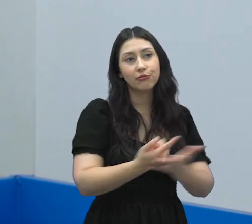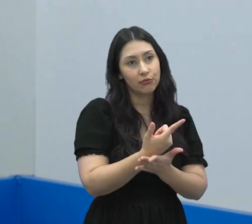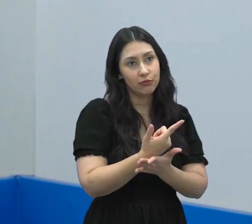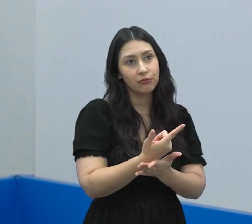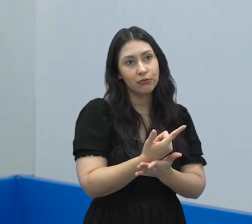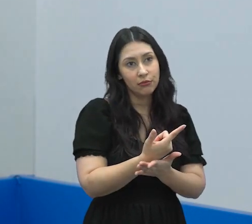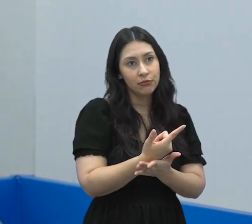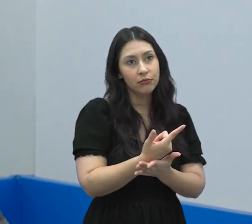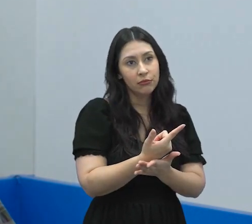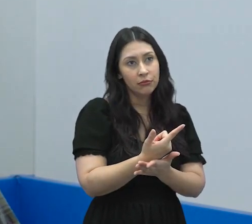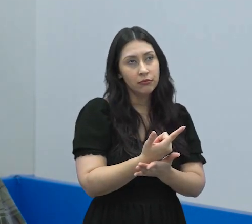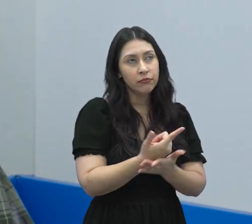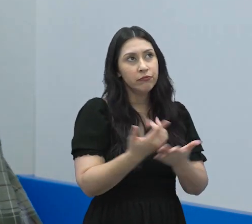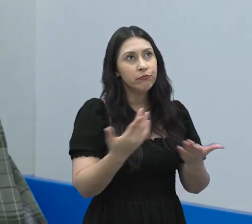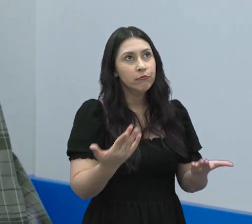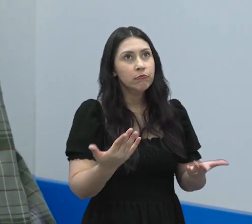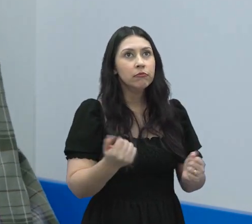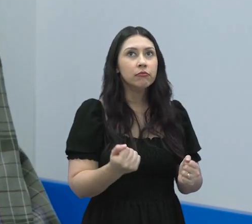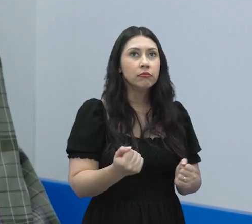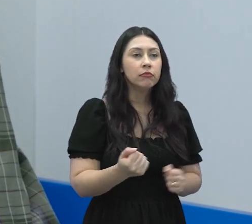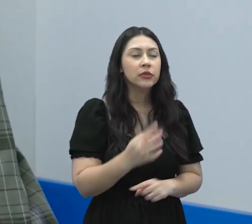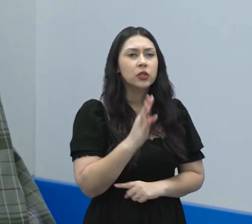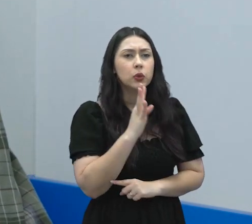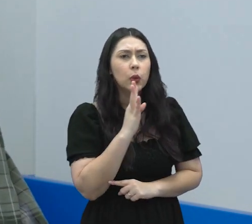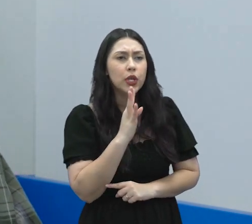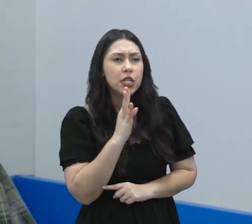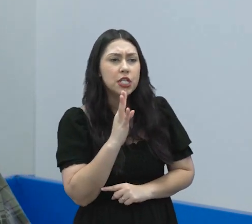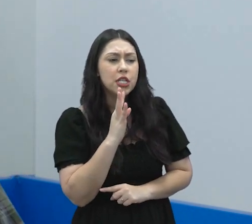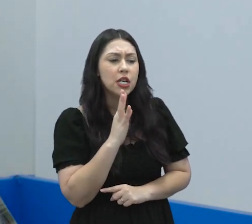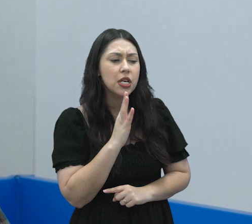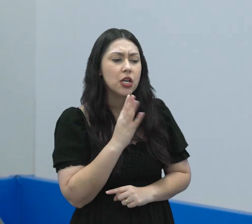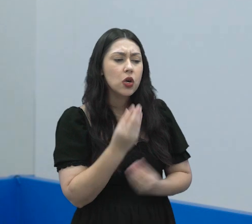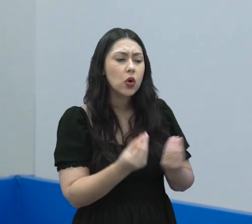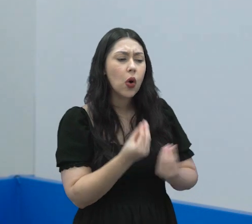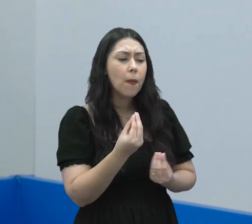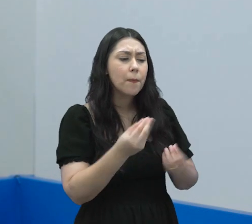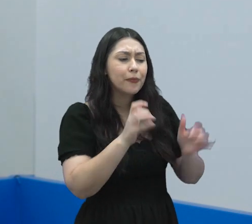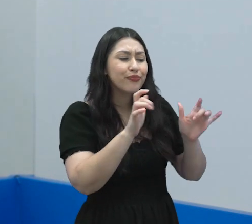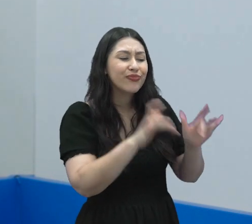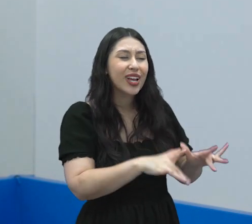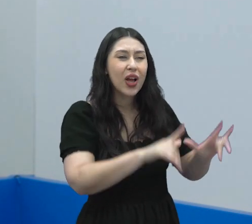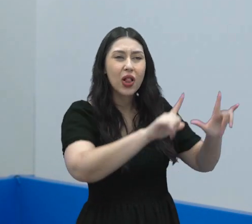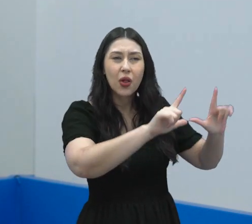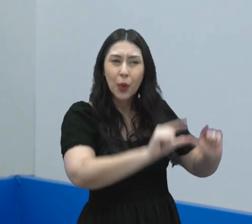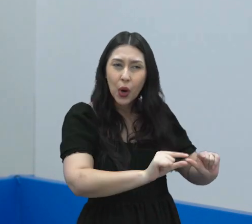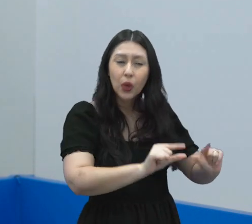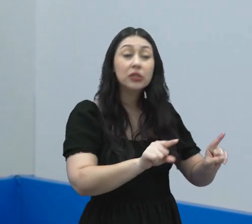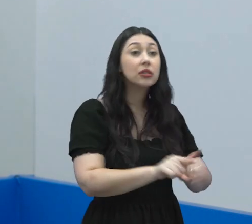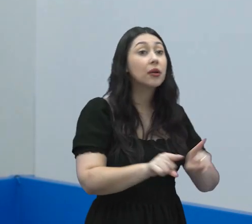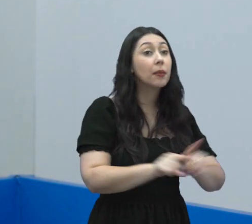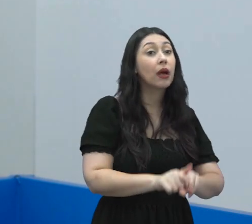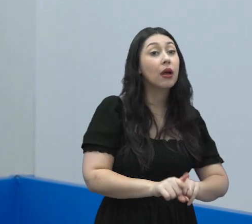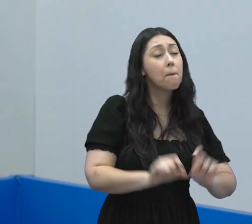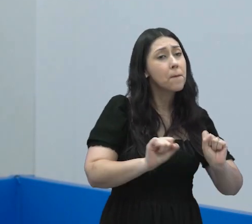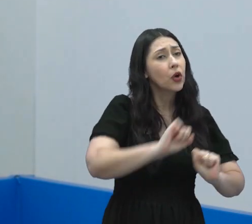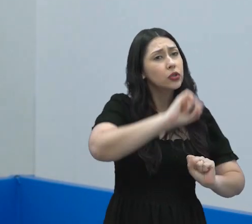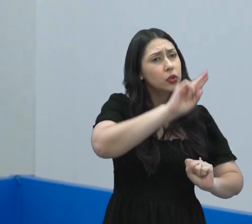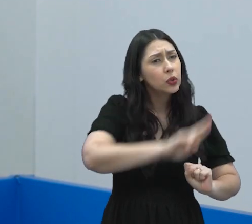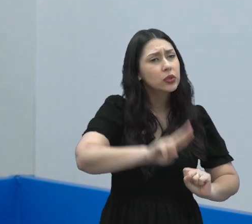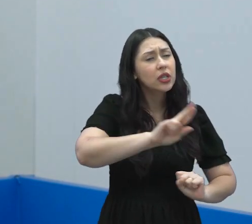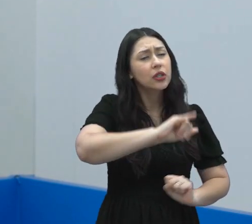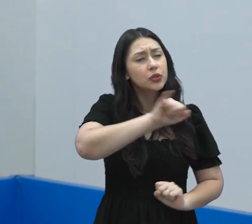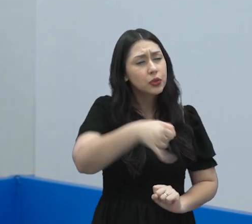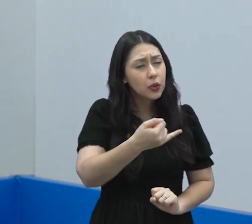as compras, né? Saber o que tem menos resíduo, o que vai poder ser